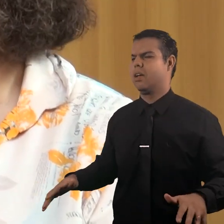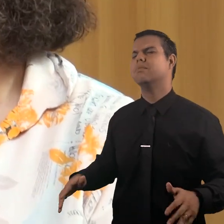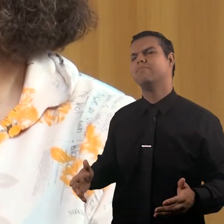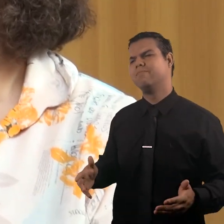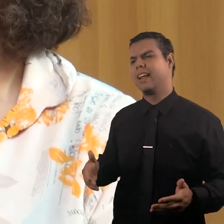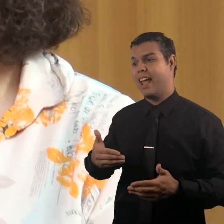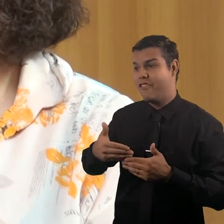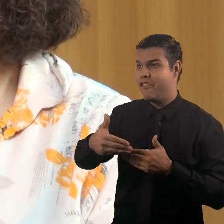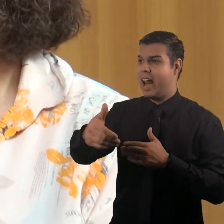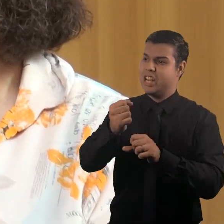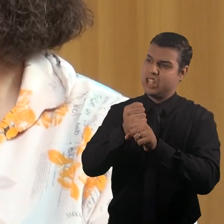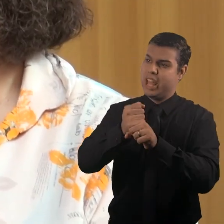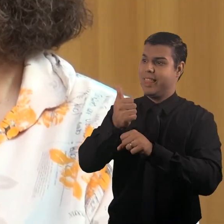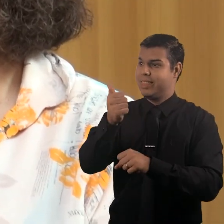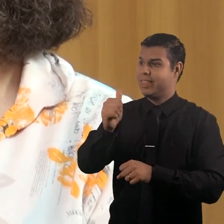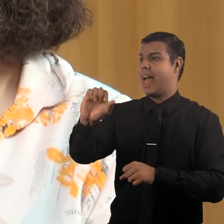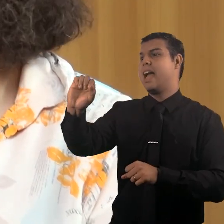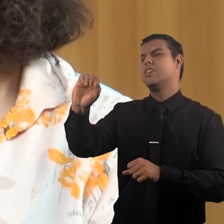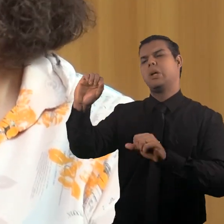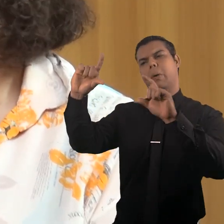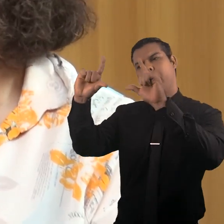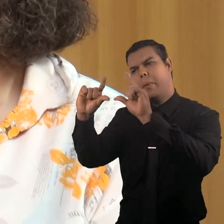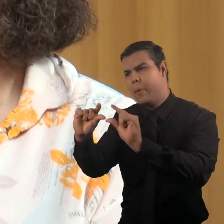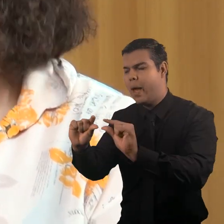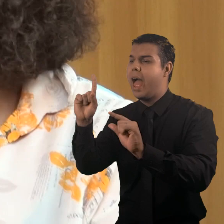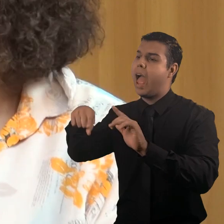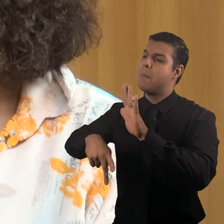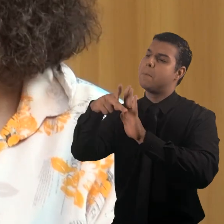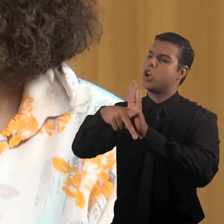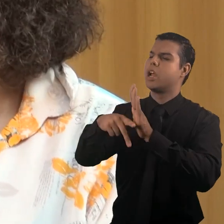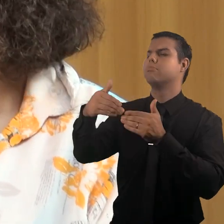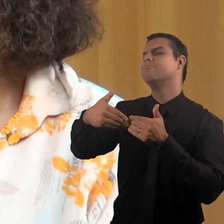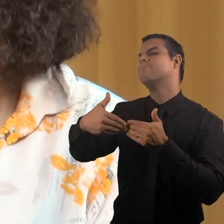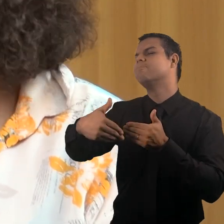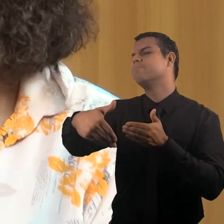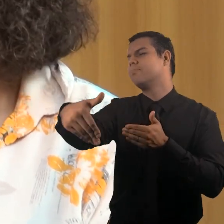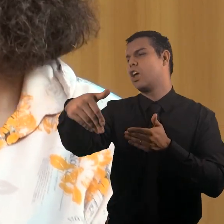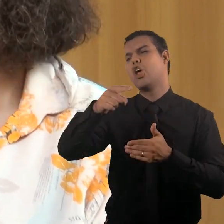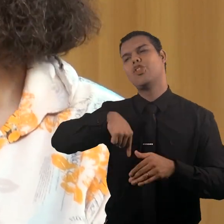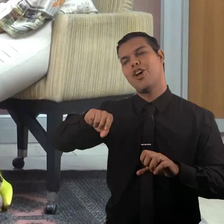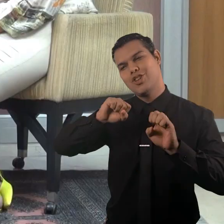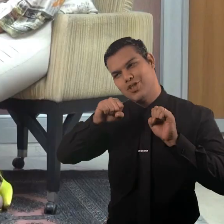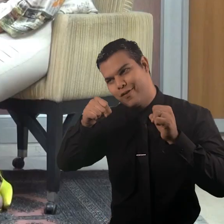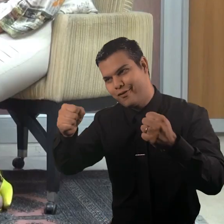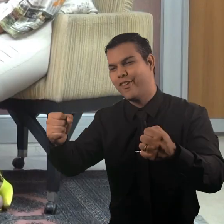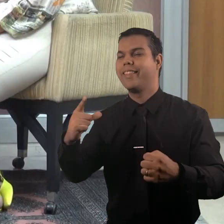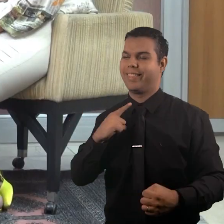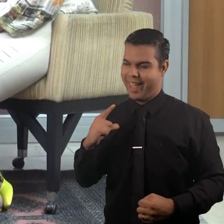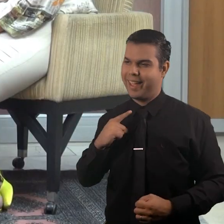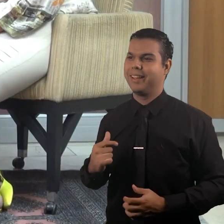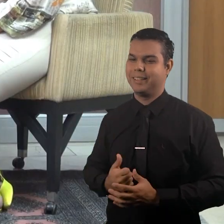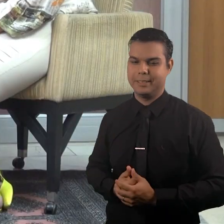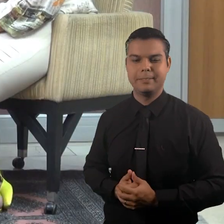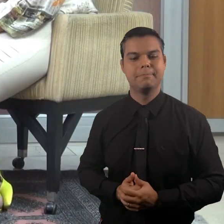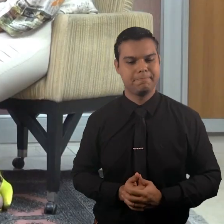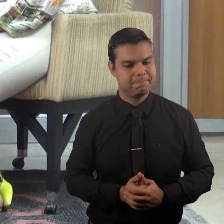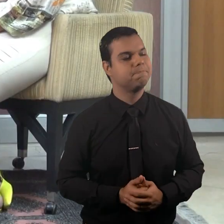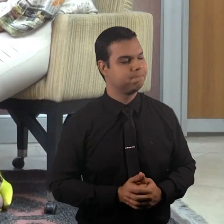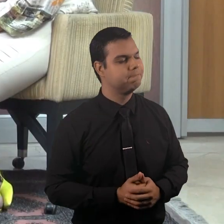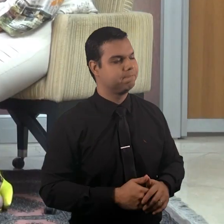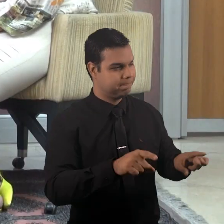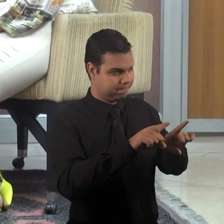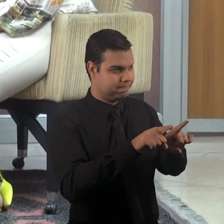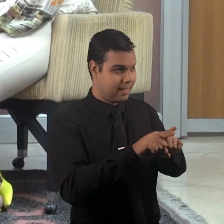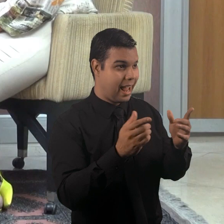muito menor daqui a uns 10 anos. Não é um projeto para agora, é um projeto para longo prazo. Mas a gente está fazendo essa parte agora,